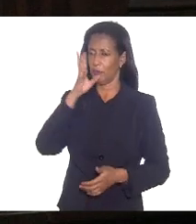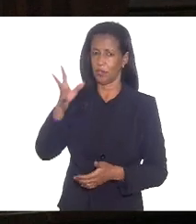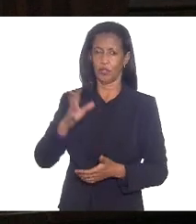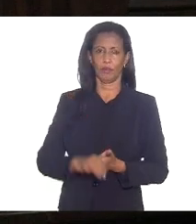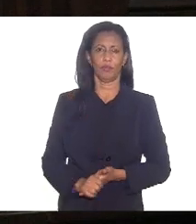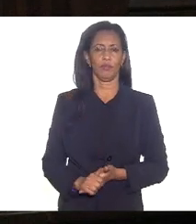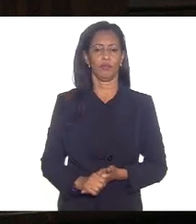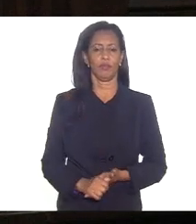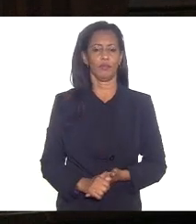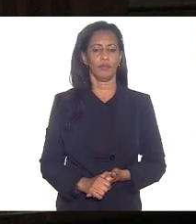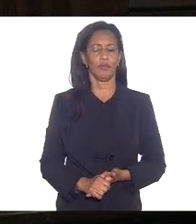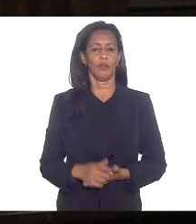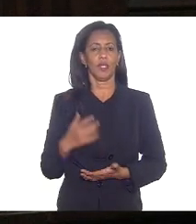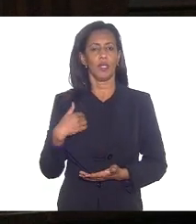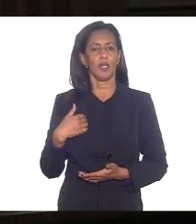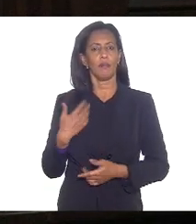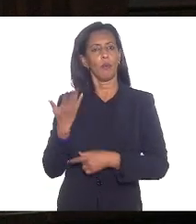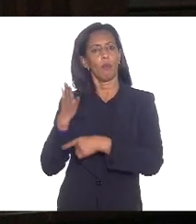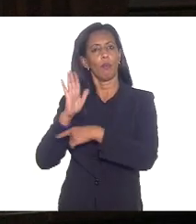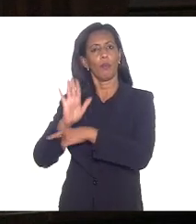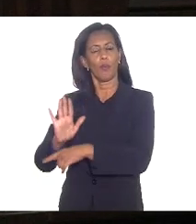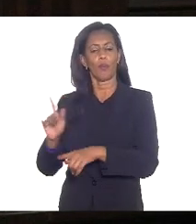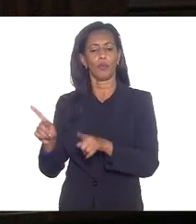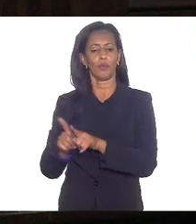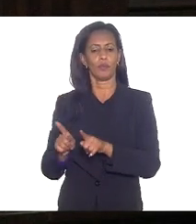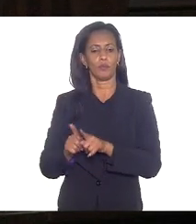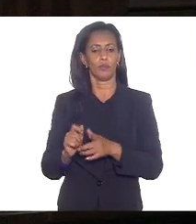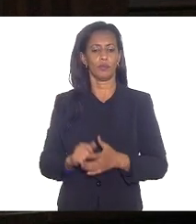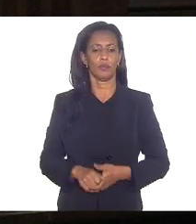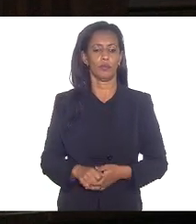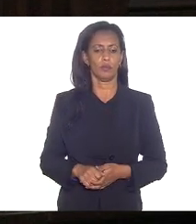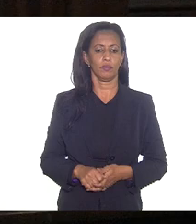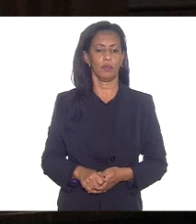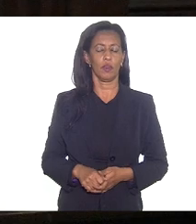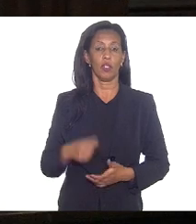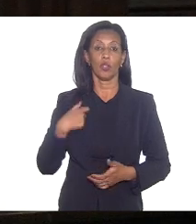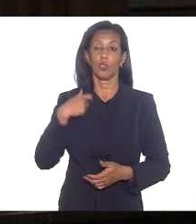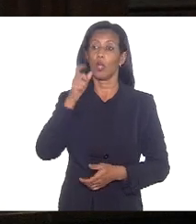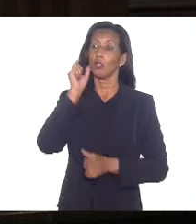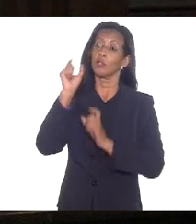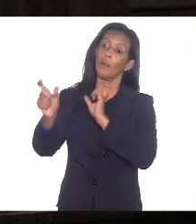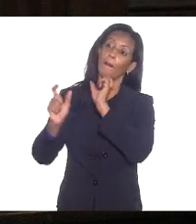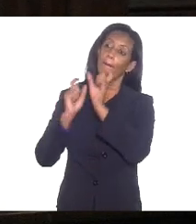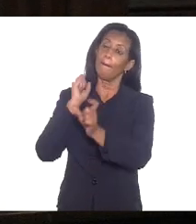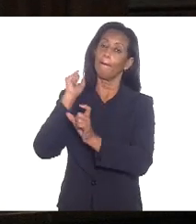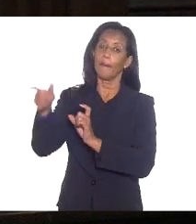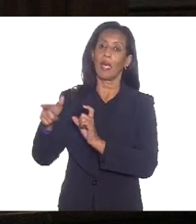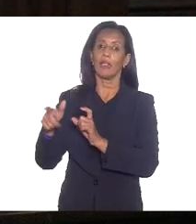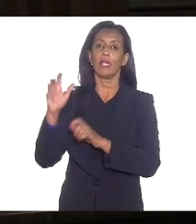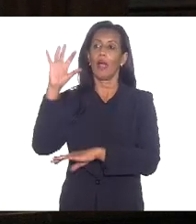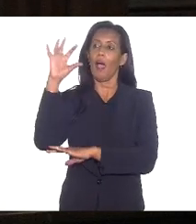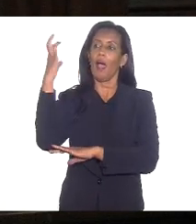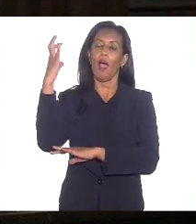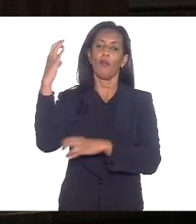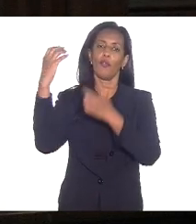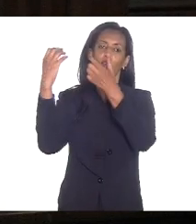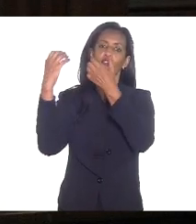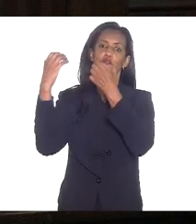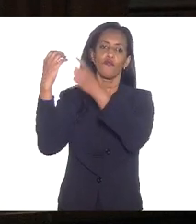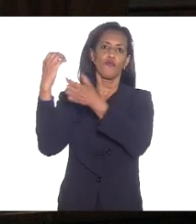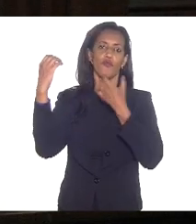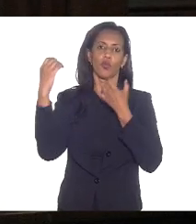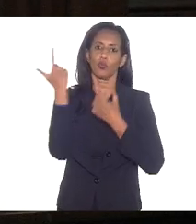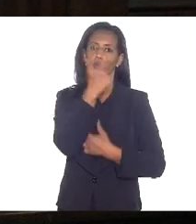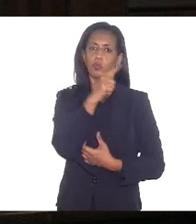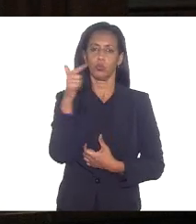e restrito apoio neste momento. Só lançam pedras em árvores que dão frutos. Por fim, concluo com